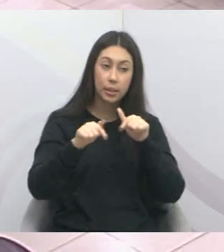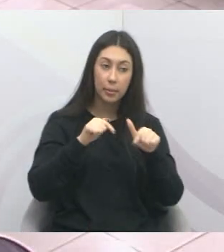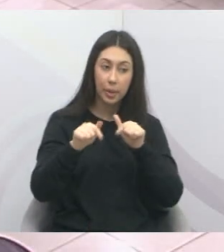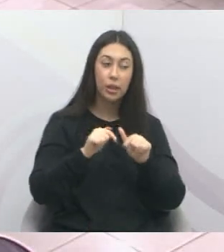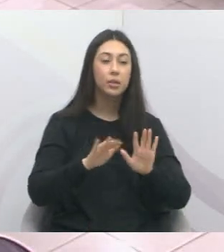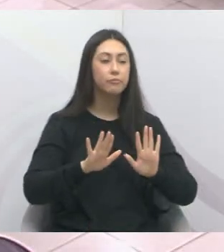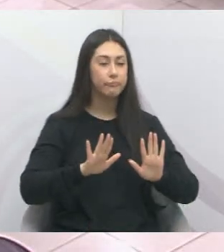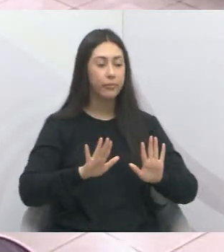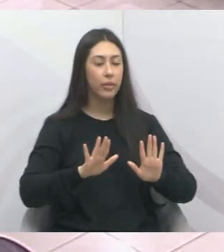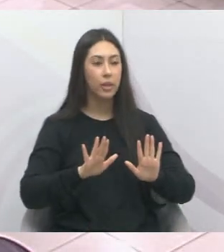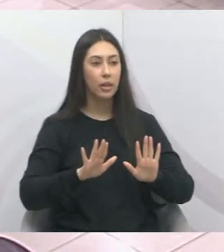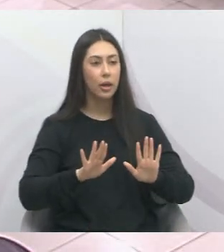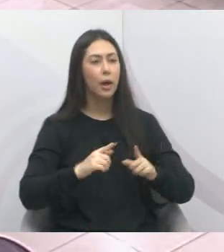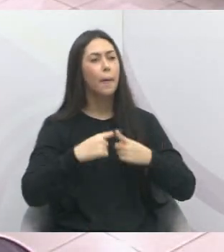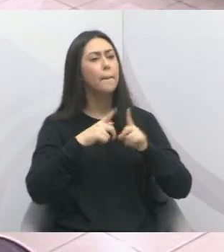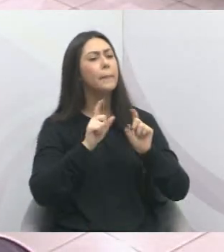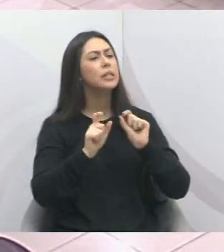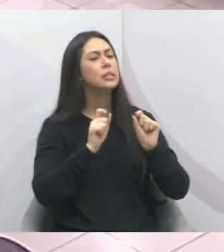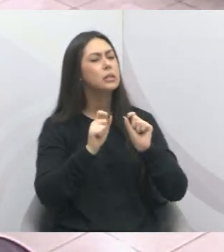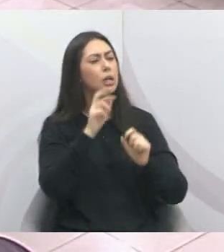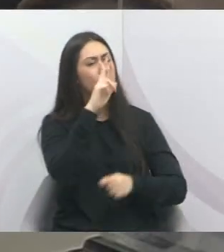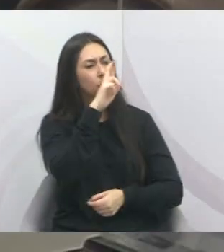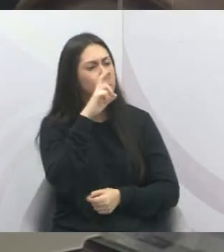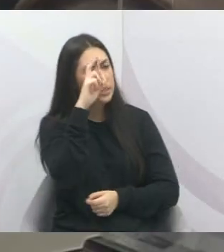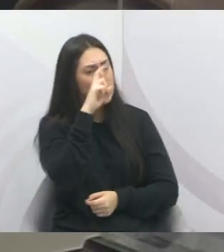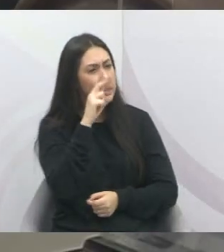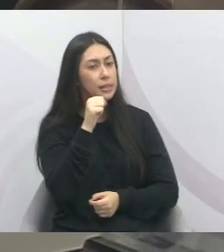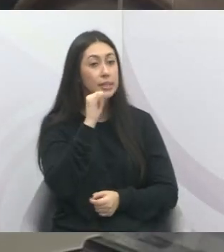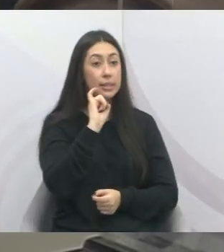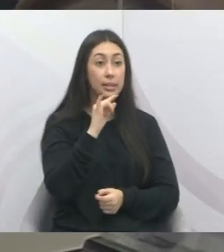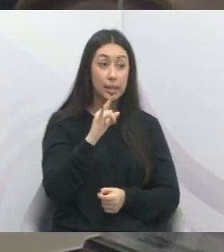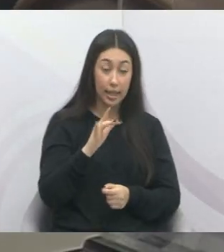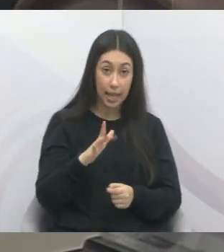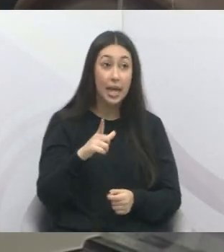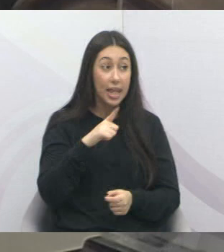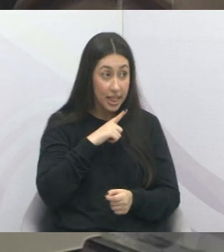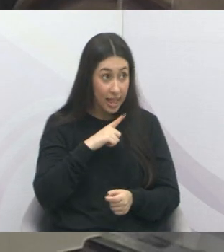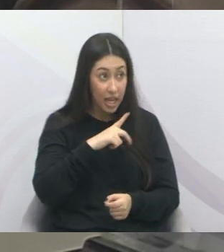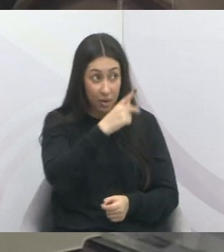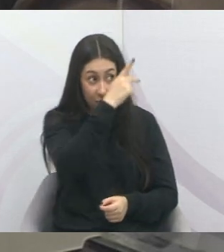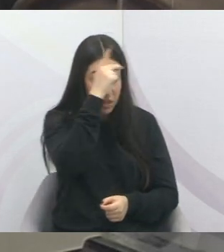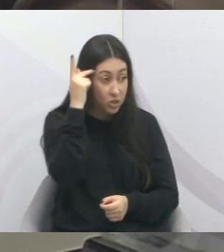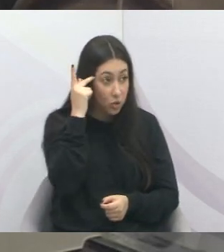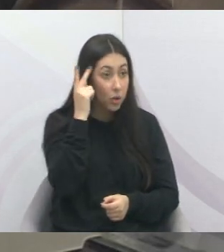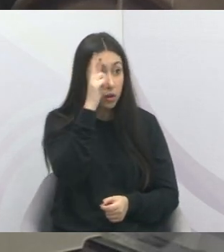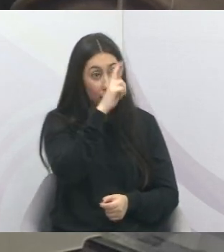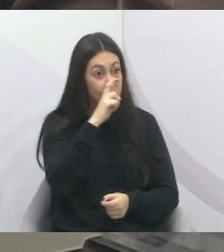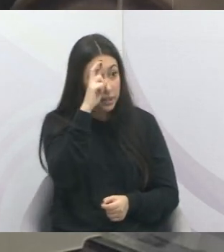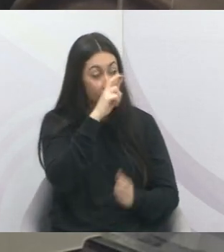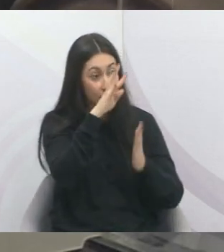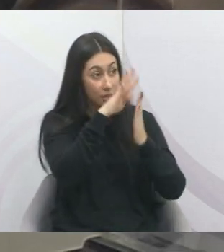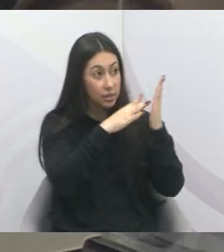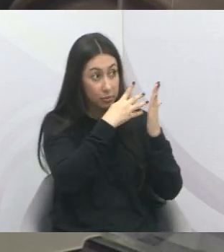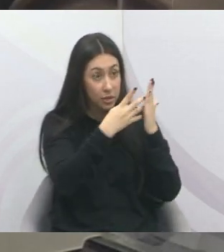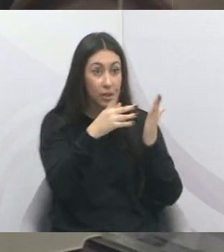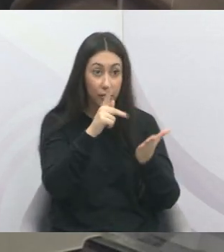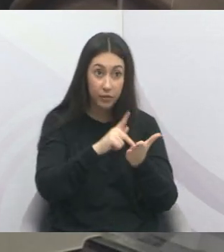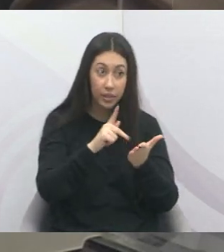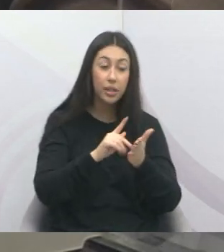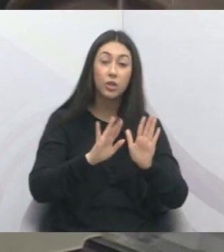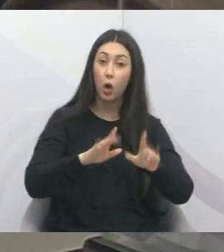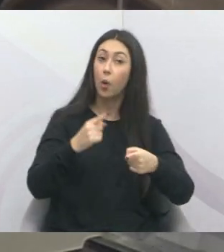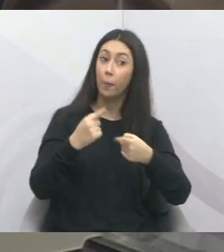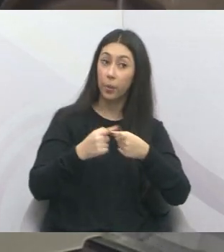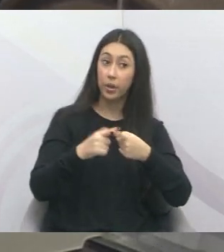fizemos, mas quem fiscaliza se realmente existe alguém da prefeitura fiscalizando lá dentro, se a planilha que eles apresentam é verdade? Vou te falar por